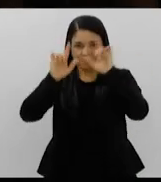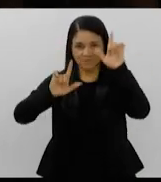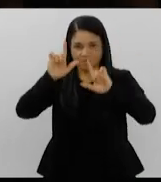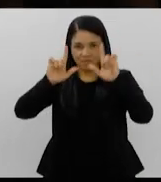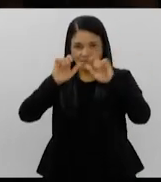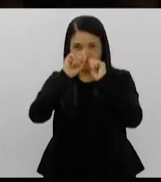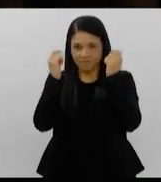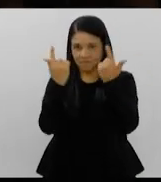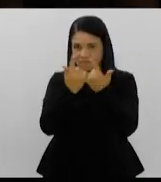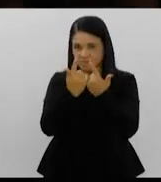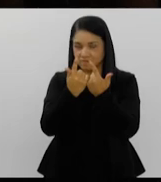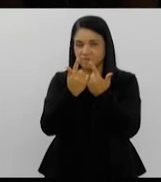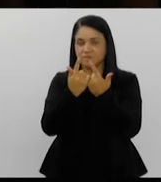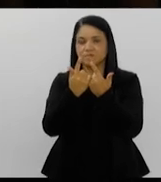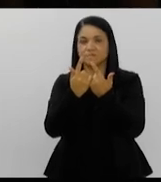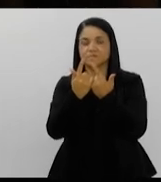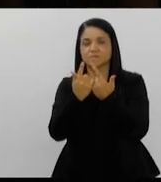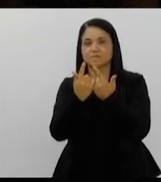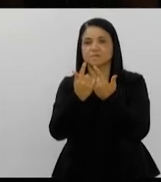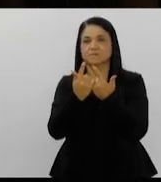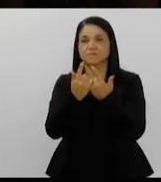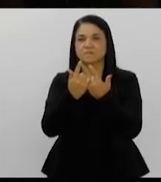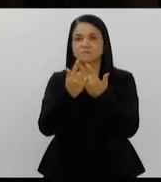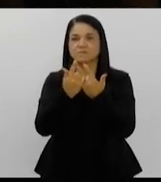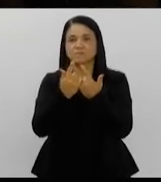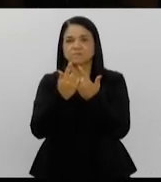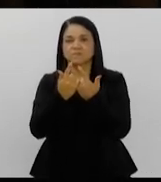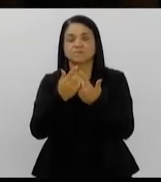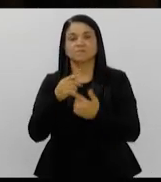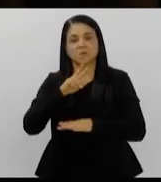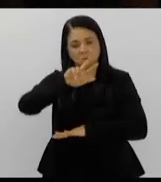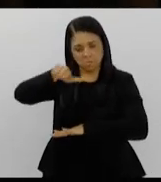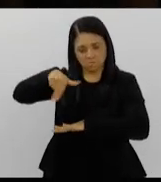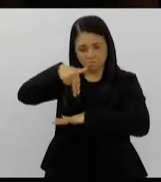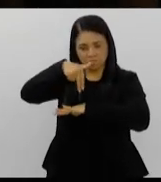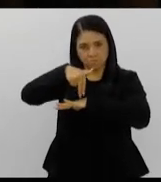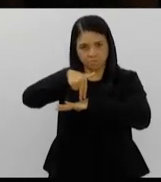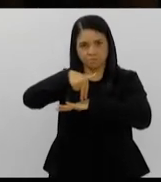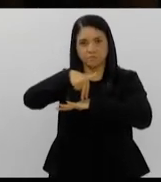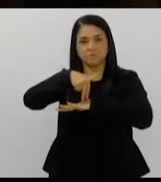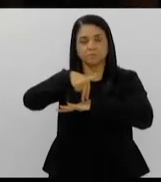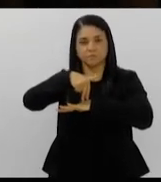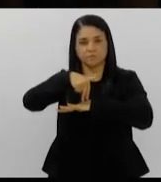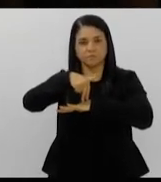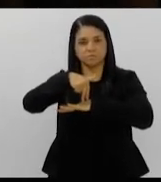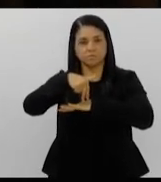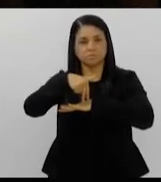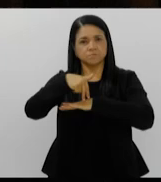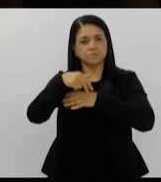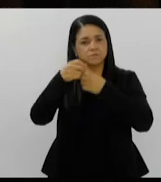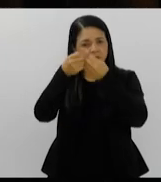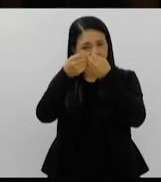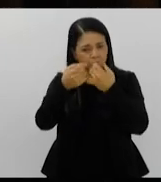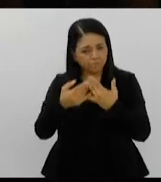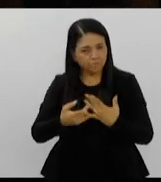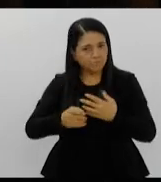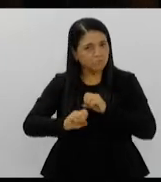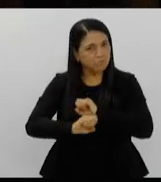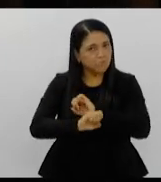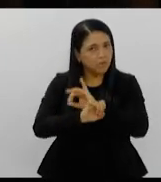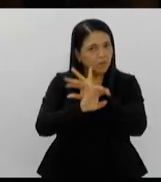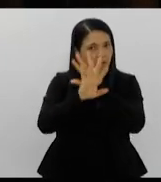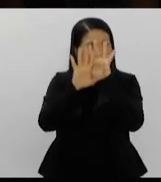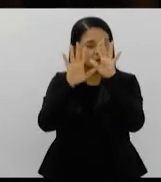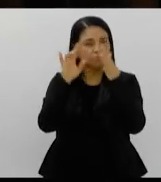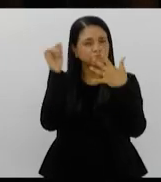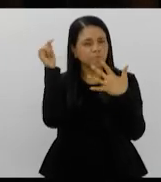Alerj. Hoje eu venho a essa tribuna para esclarecer